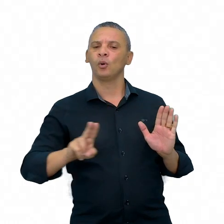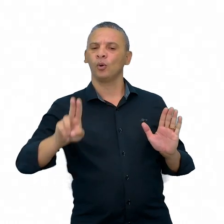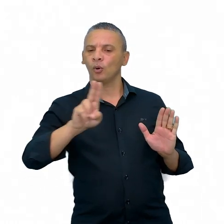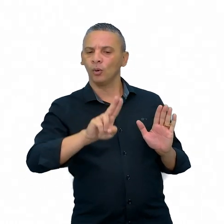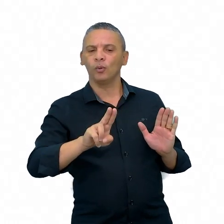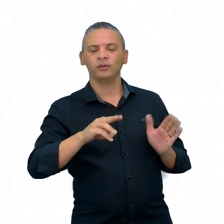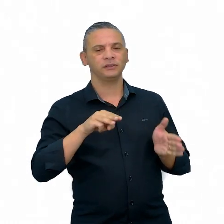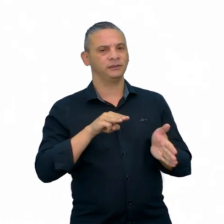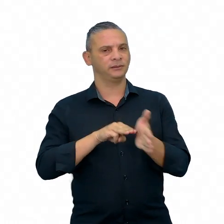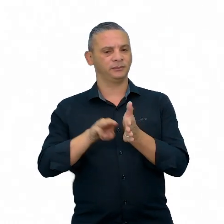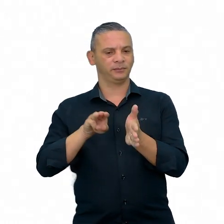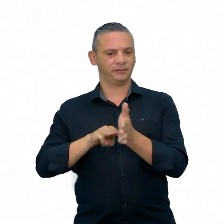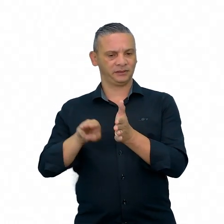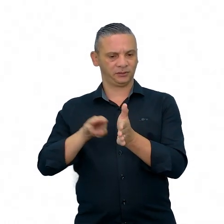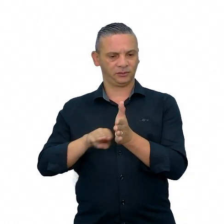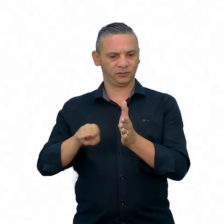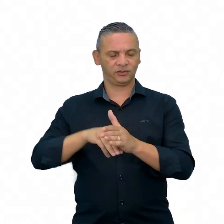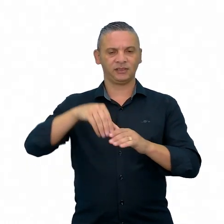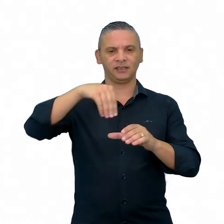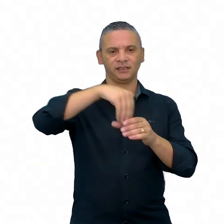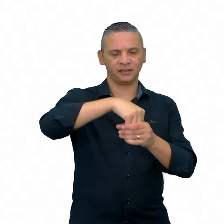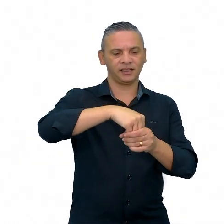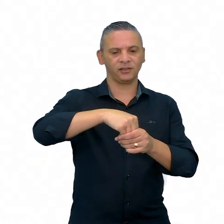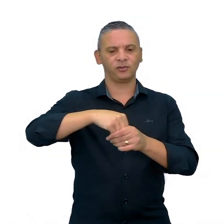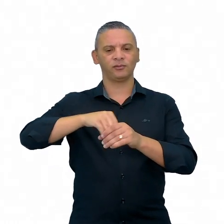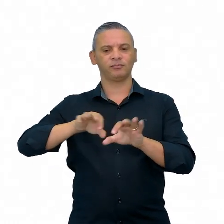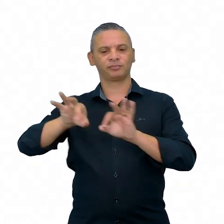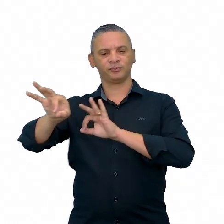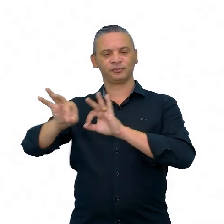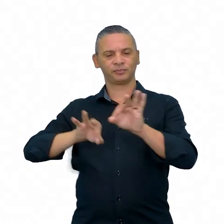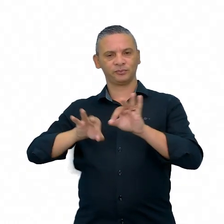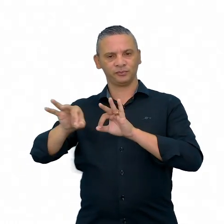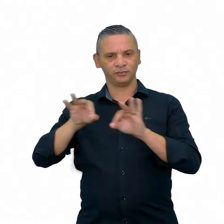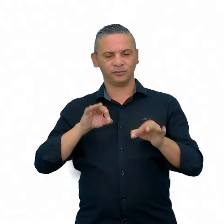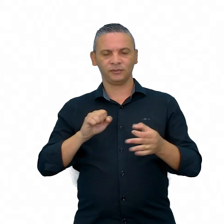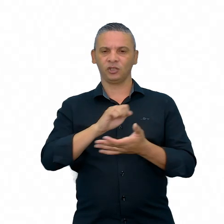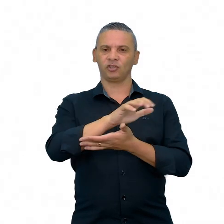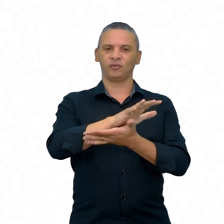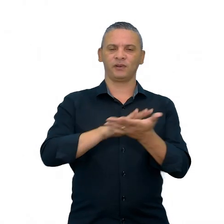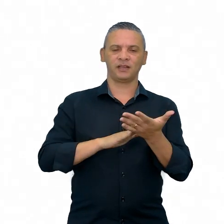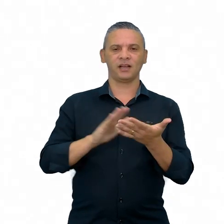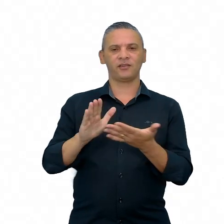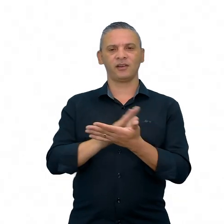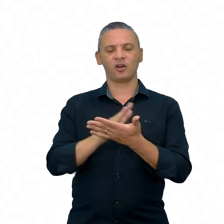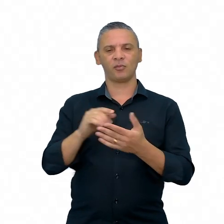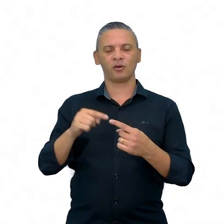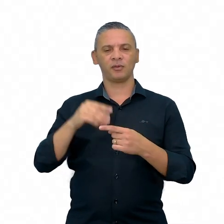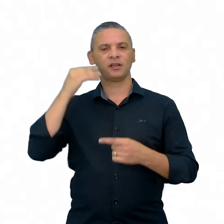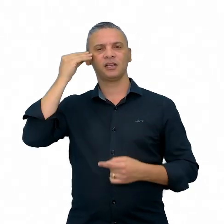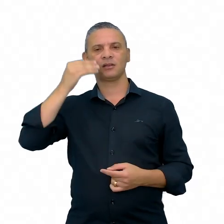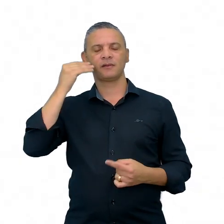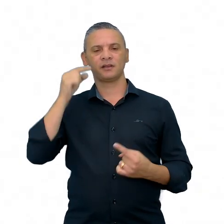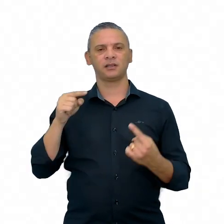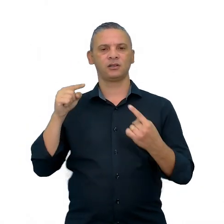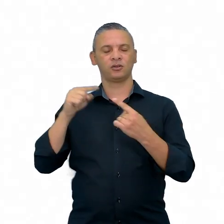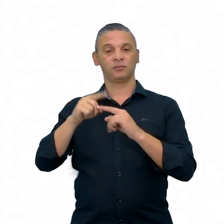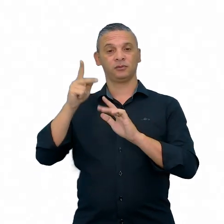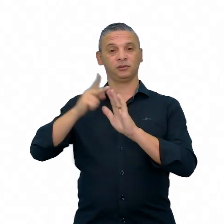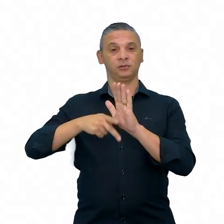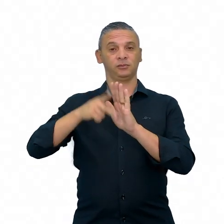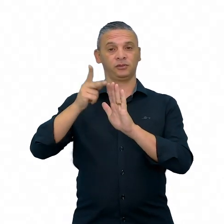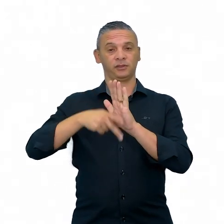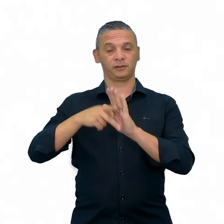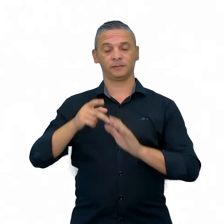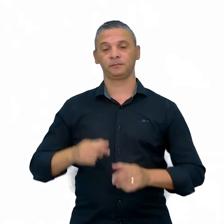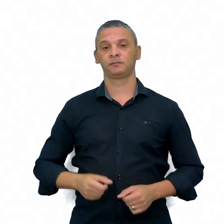essa metodologia ativa dentro das mini-lições, contendo ali as experiências da aprendizagem baseada em projetos.